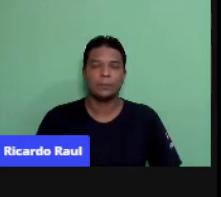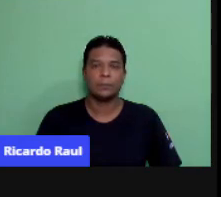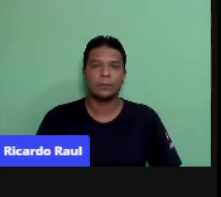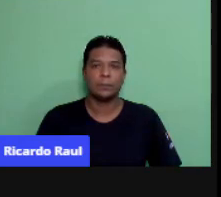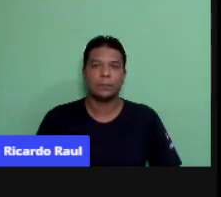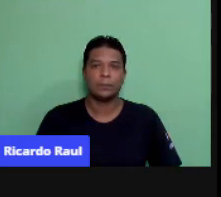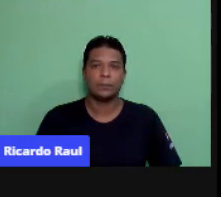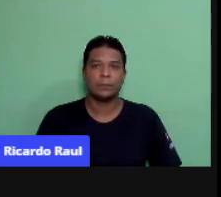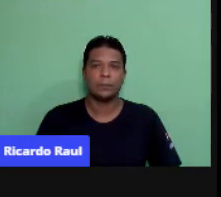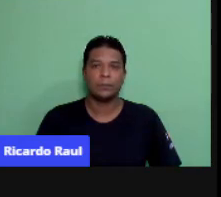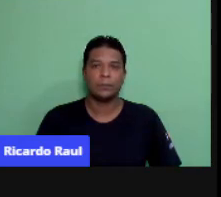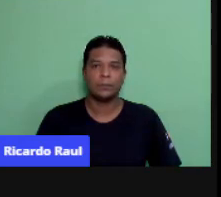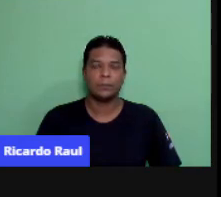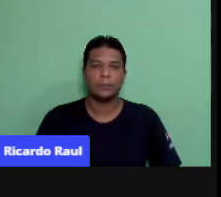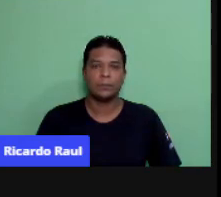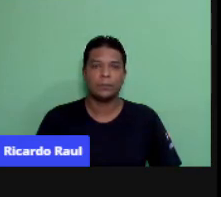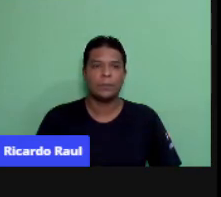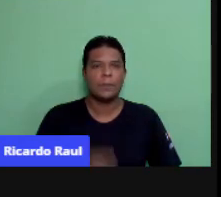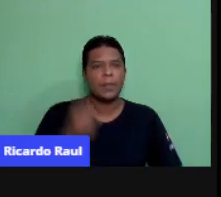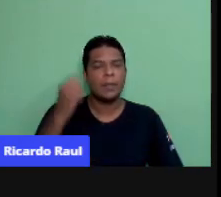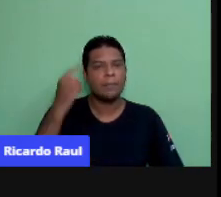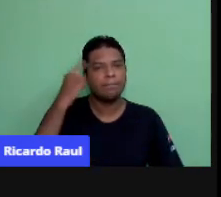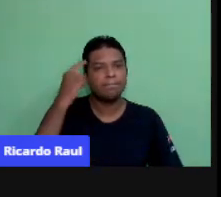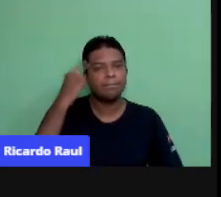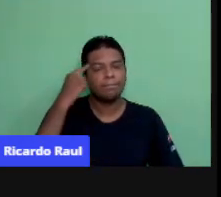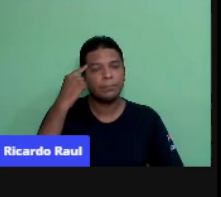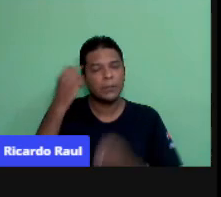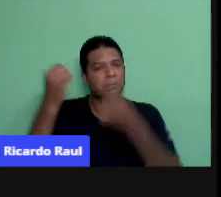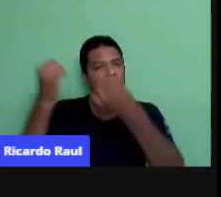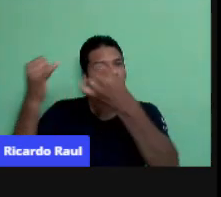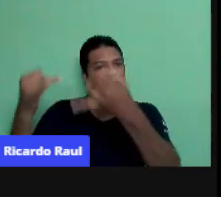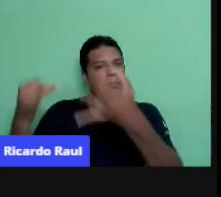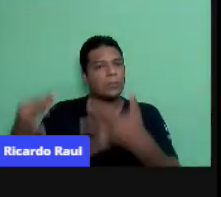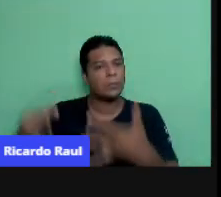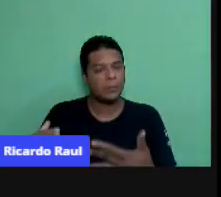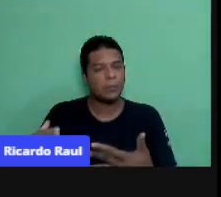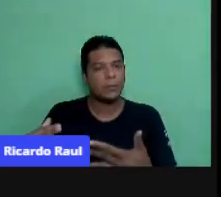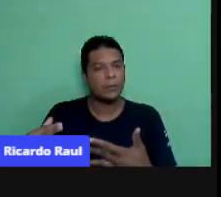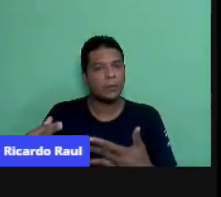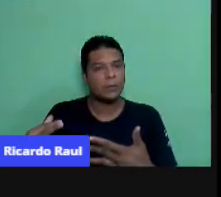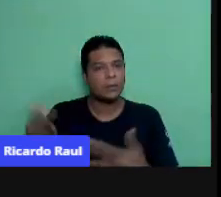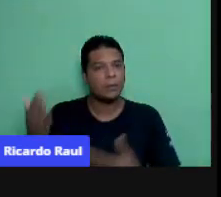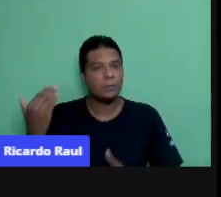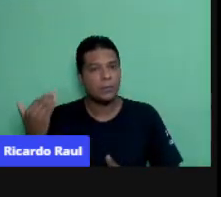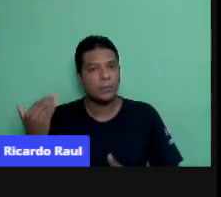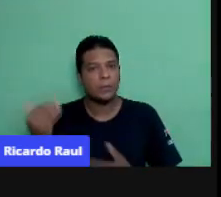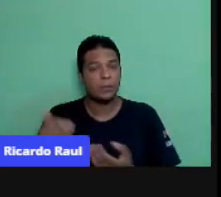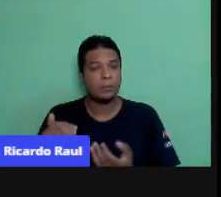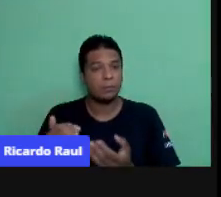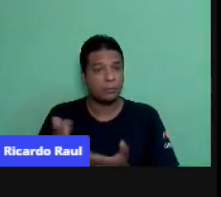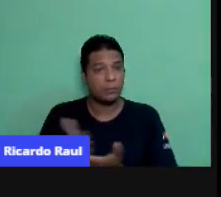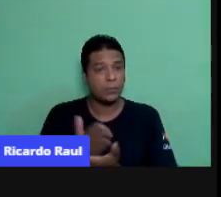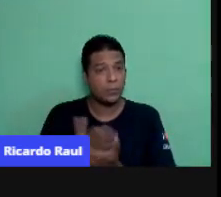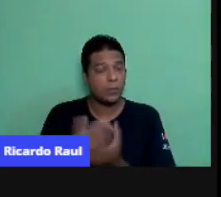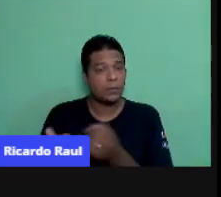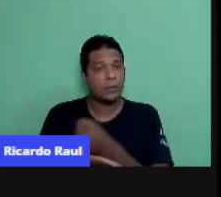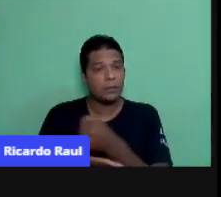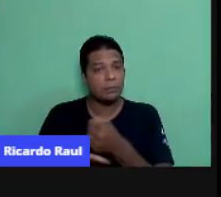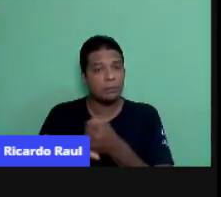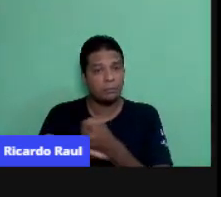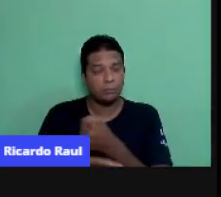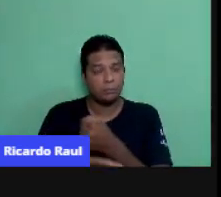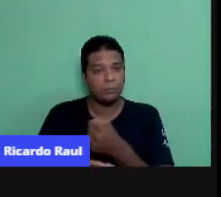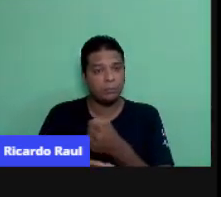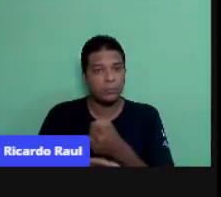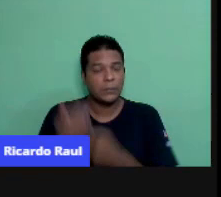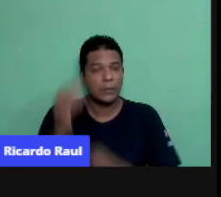Isso. Então, pensando nisso, eu já falei um pouquinho ali atrás, do nosso caderno base. Então, uma coisa que nós temos